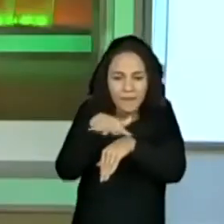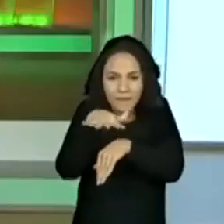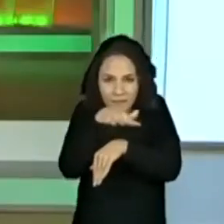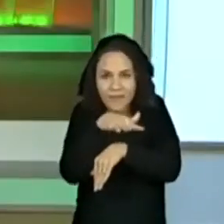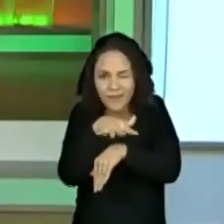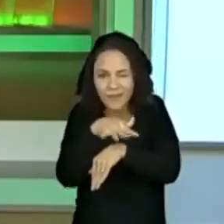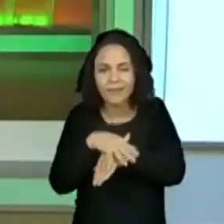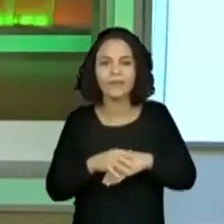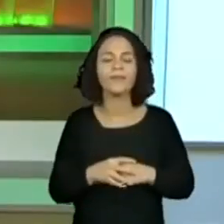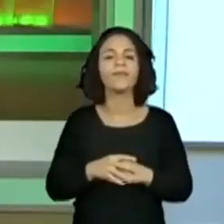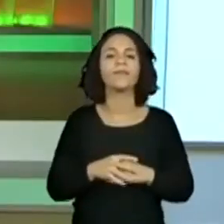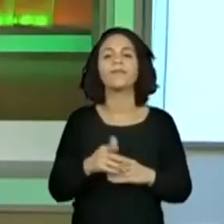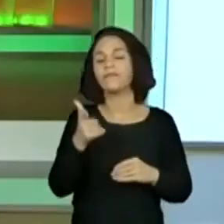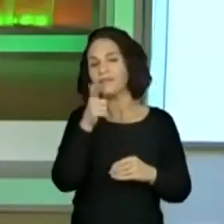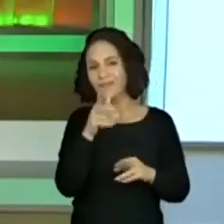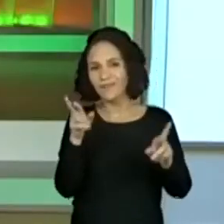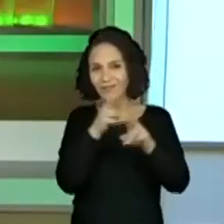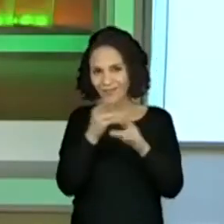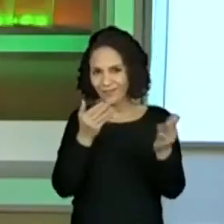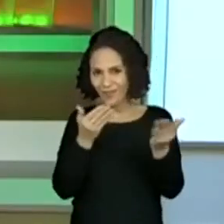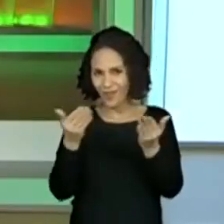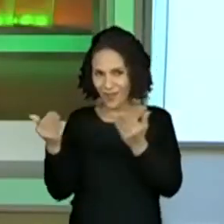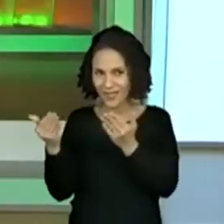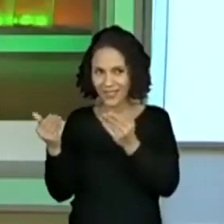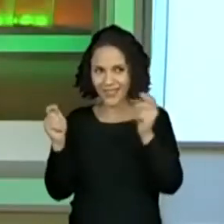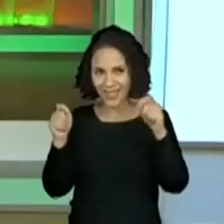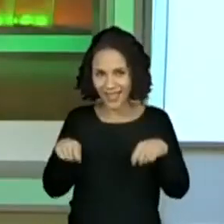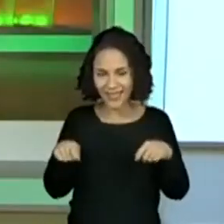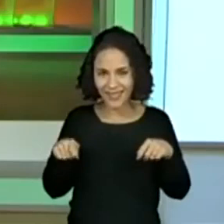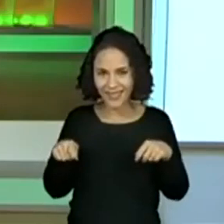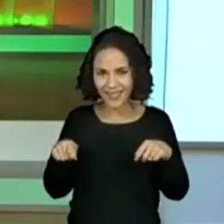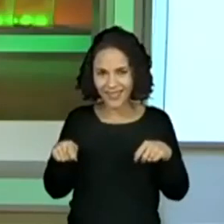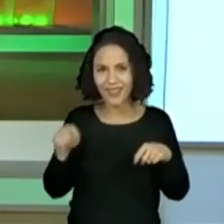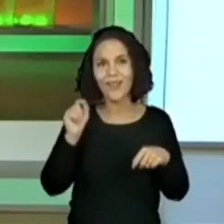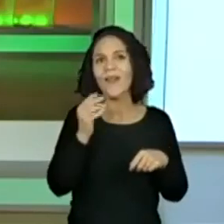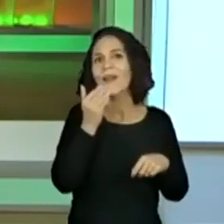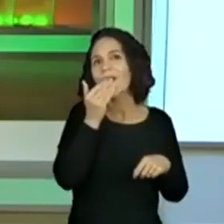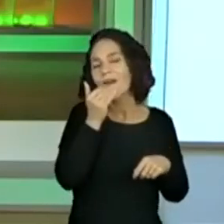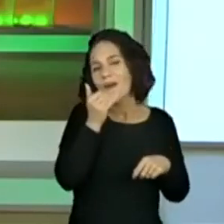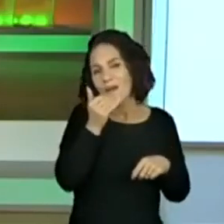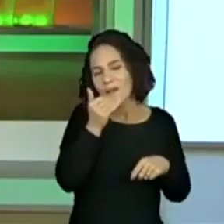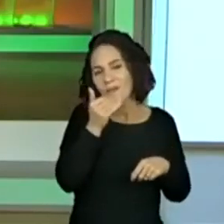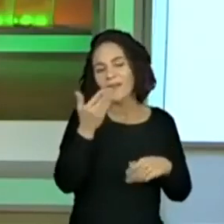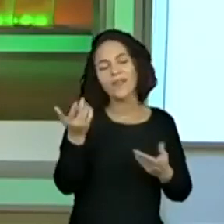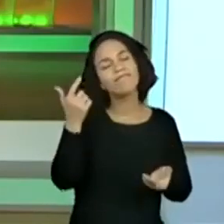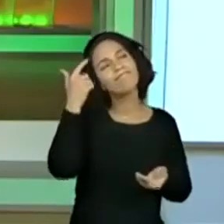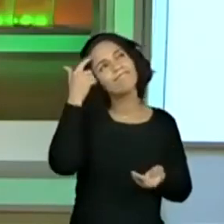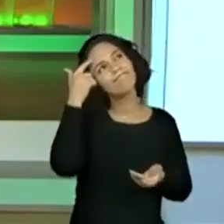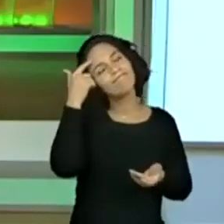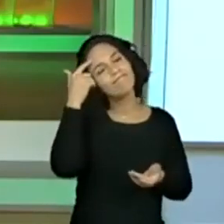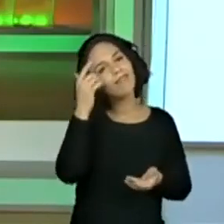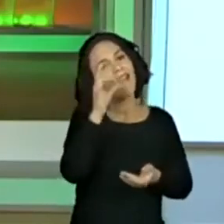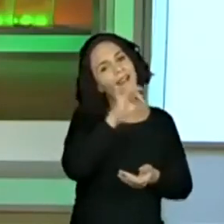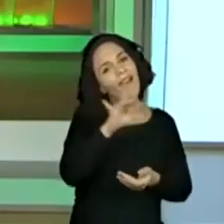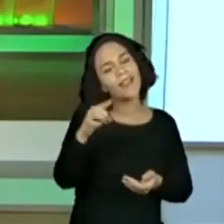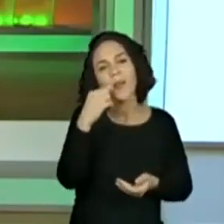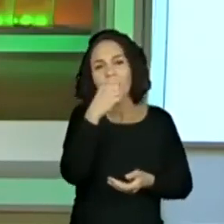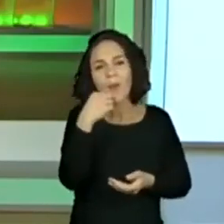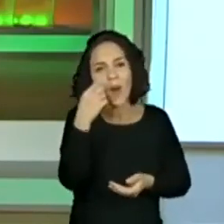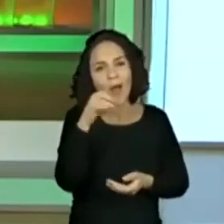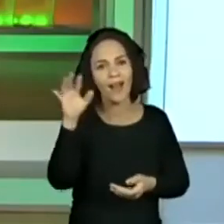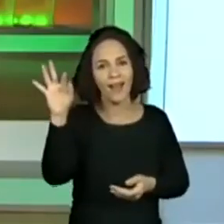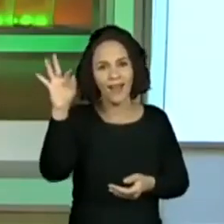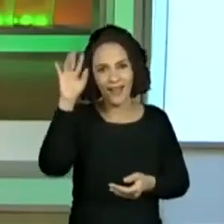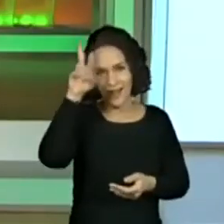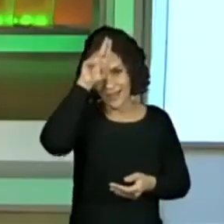Conseguimos então estabelecer essa relação e comparar a partir da alimentação, pensar nos aparelhos bucais desses